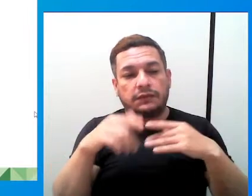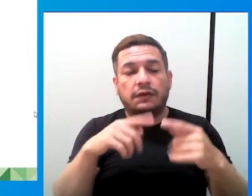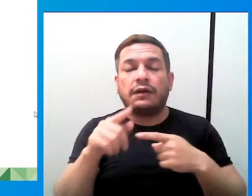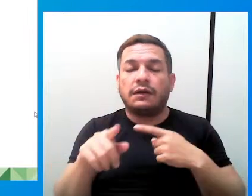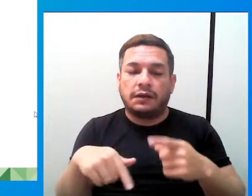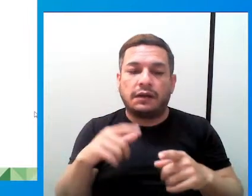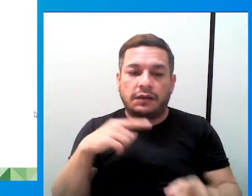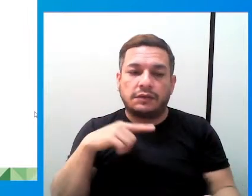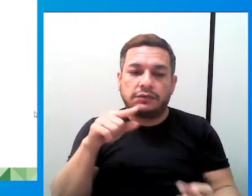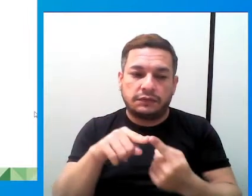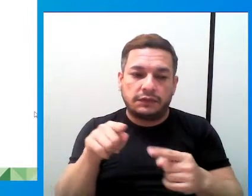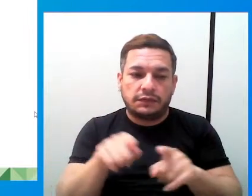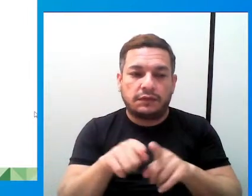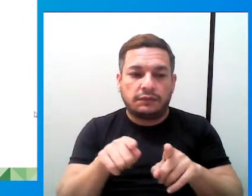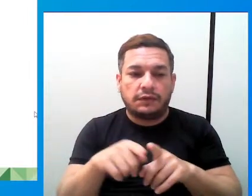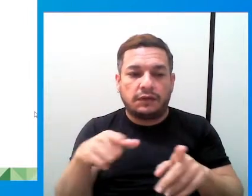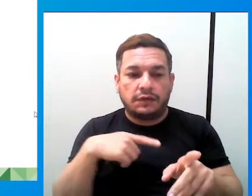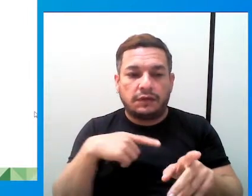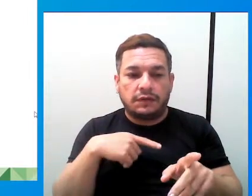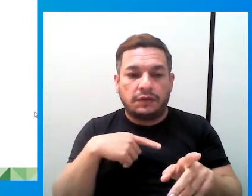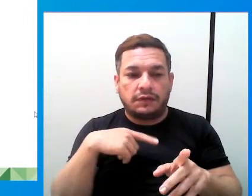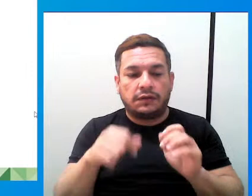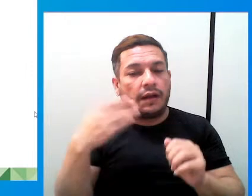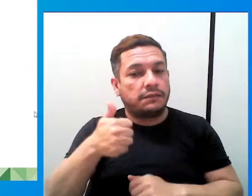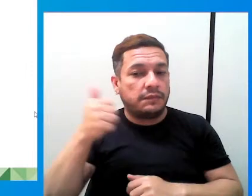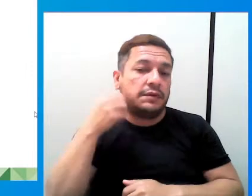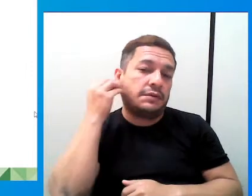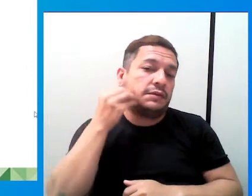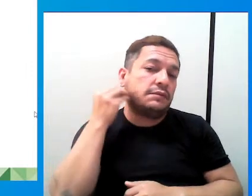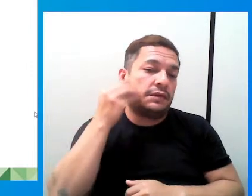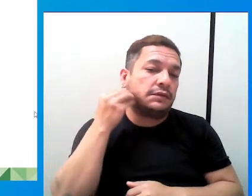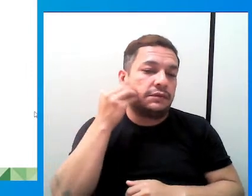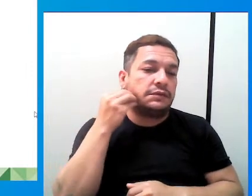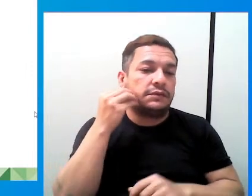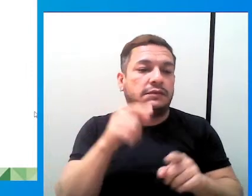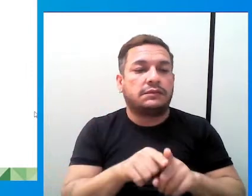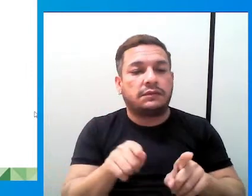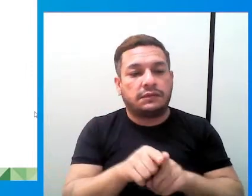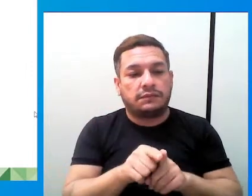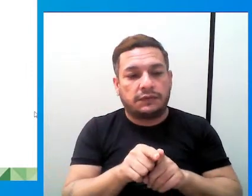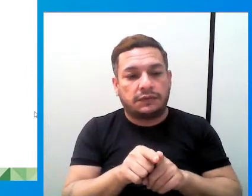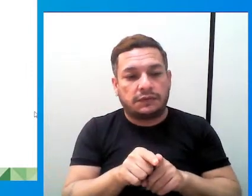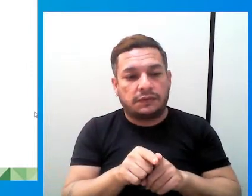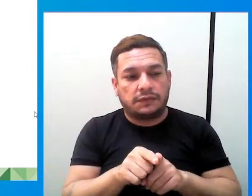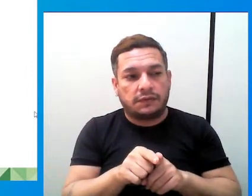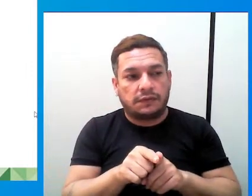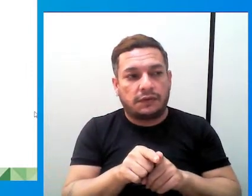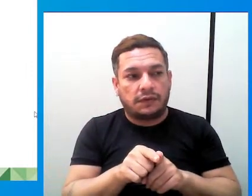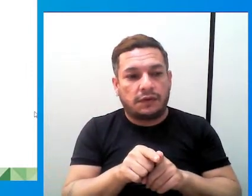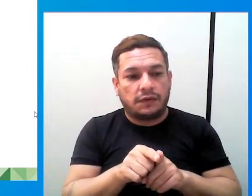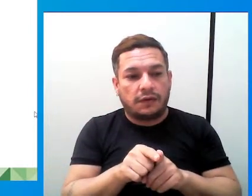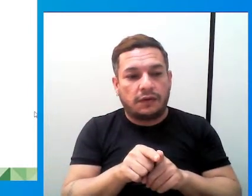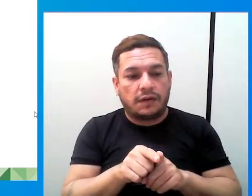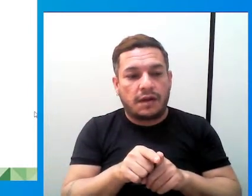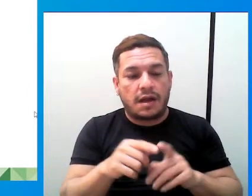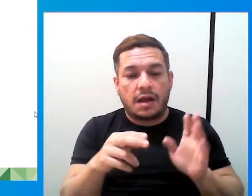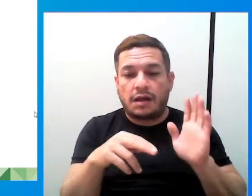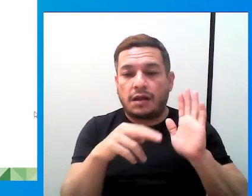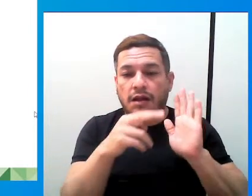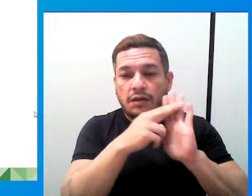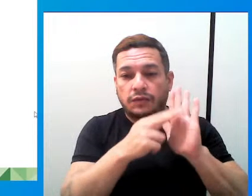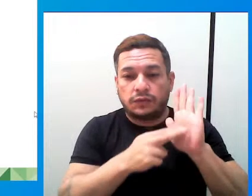desafio, e executar as primeiras experiências, né, por ser algo pioneiro, né, algo que nós vamos agora